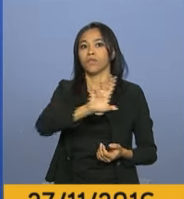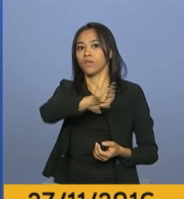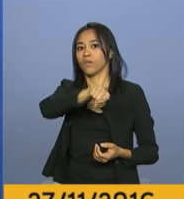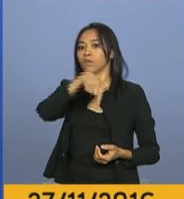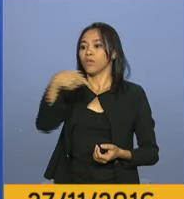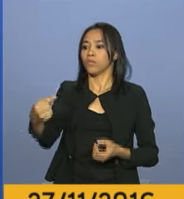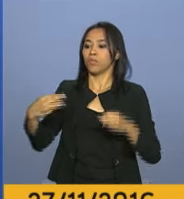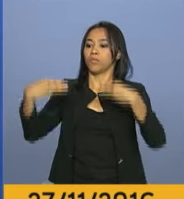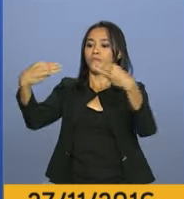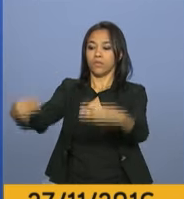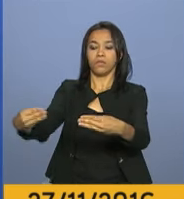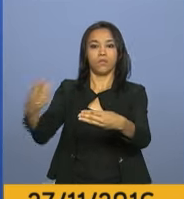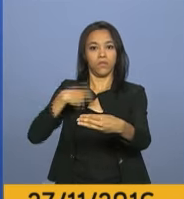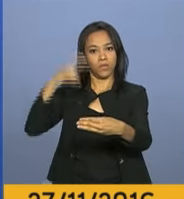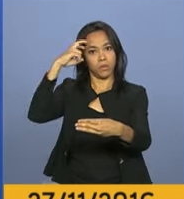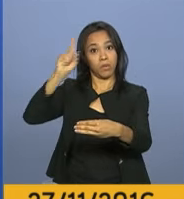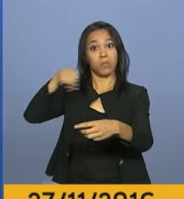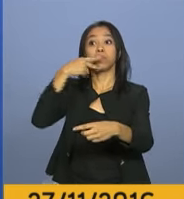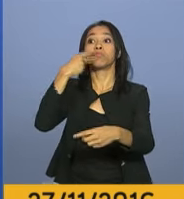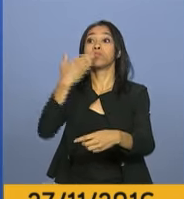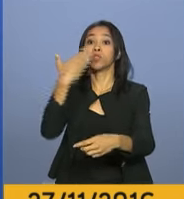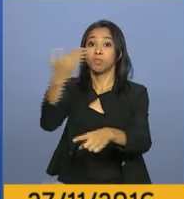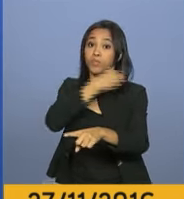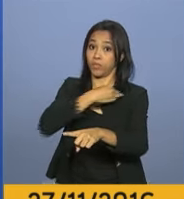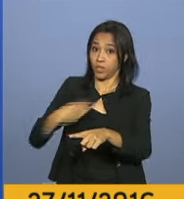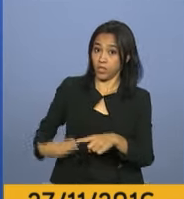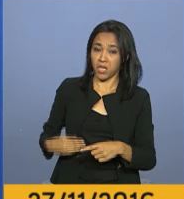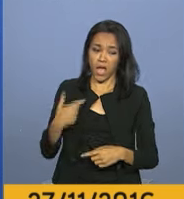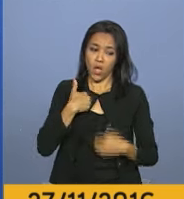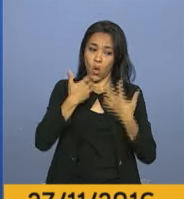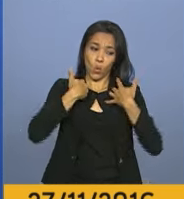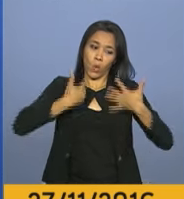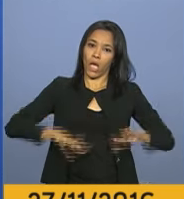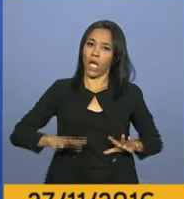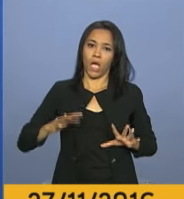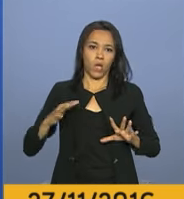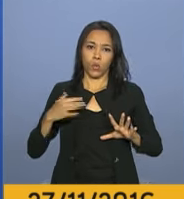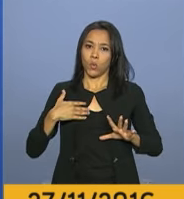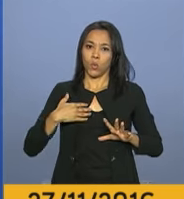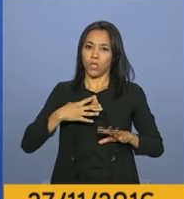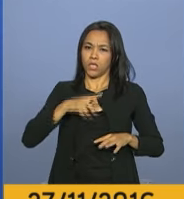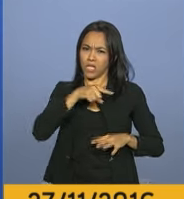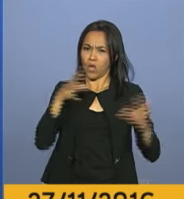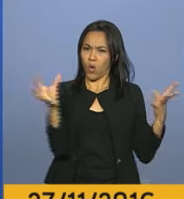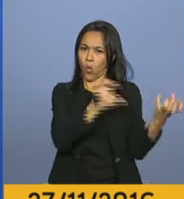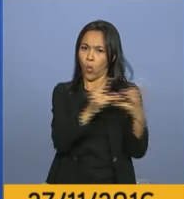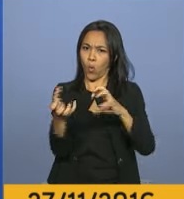o ministro. E ele disse que não queria entrar nessa história. Eu disse: olha,